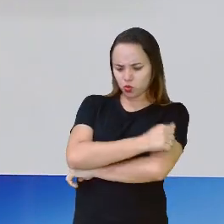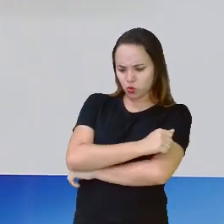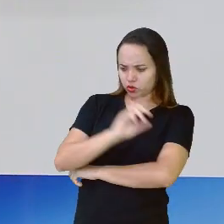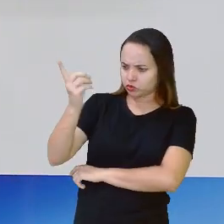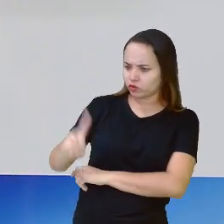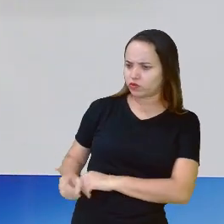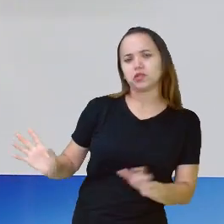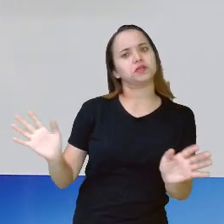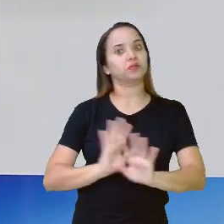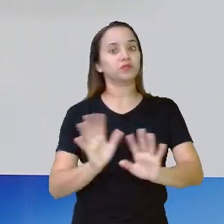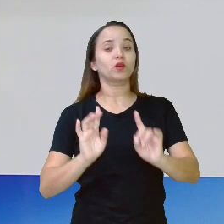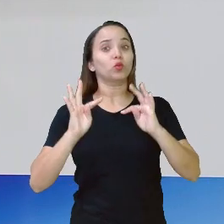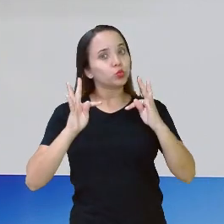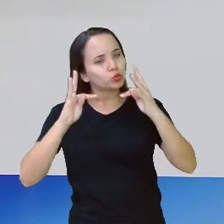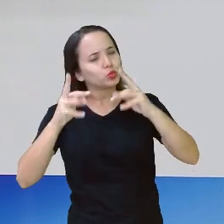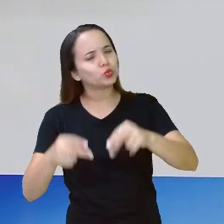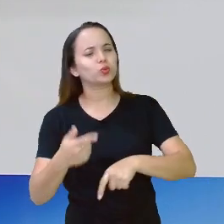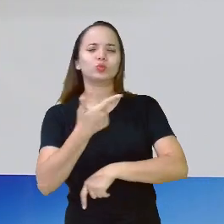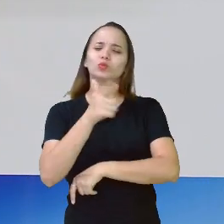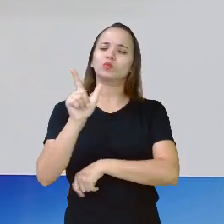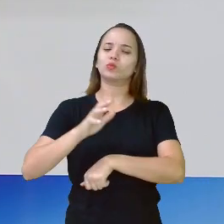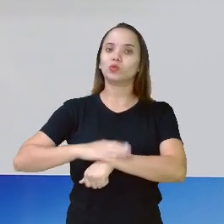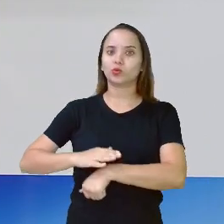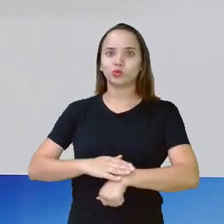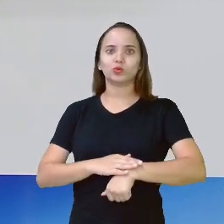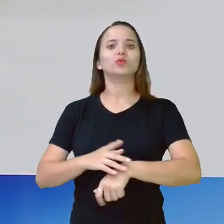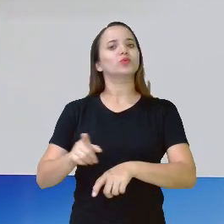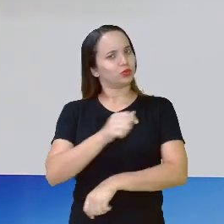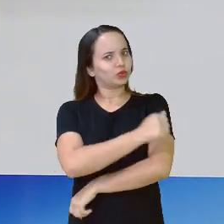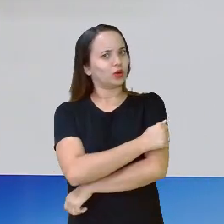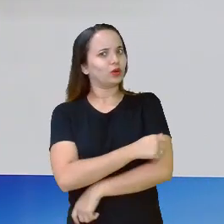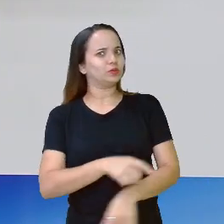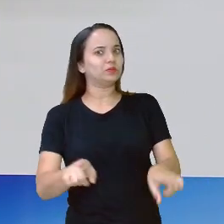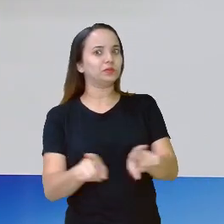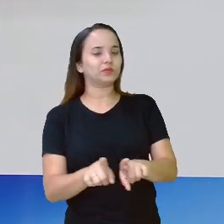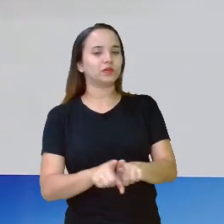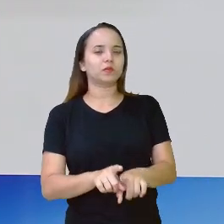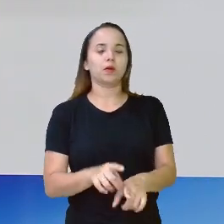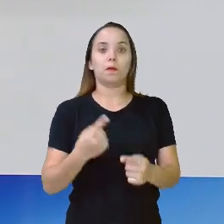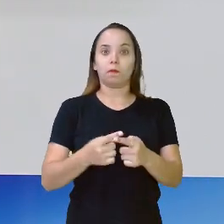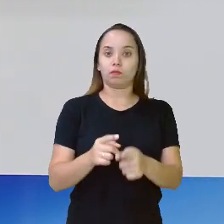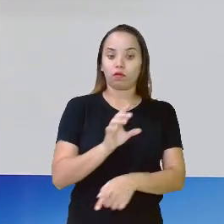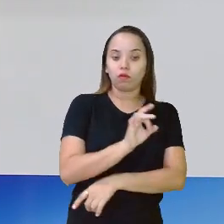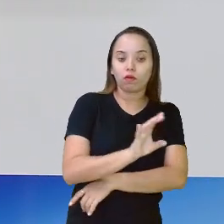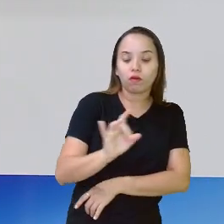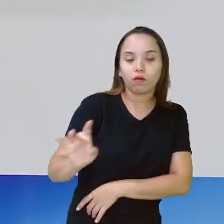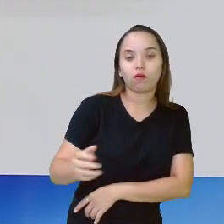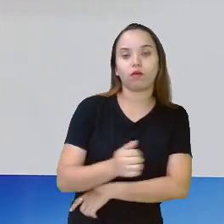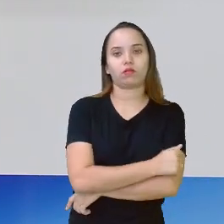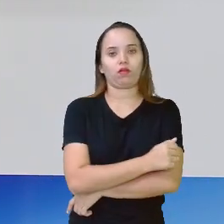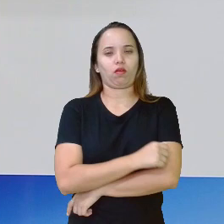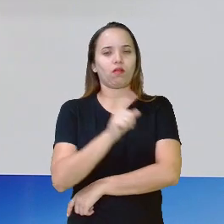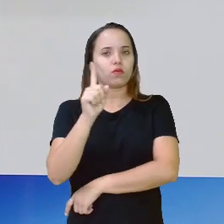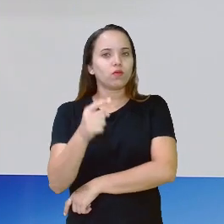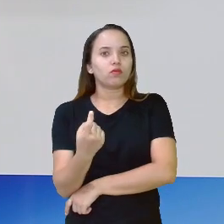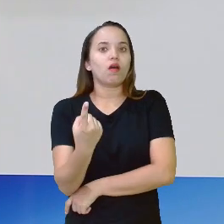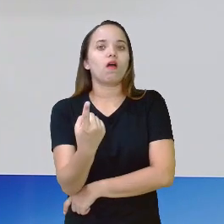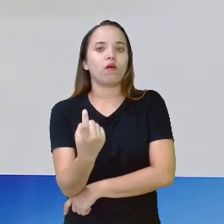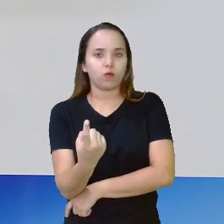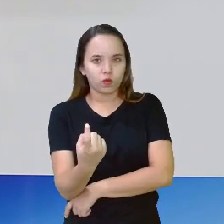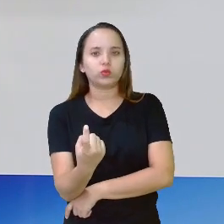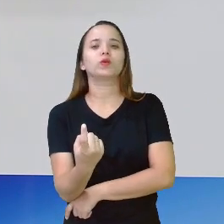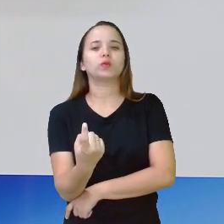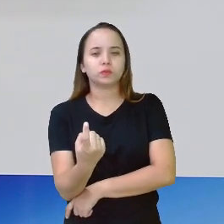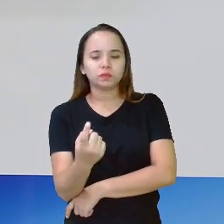como vimos nos outros momentos. Então, cada estudante ele é único, ele é específico, ele tem